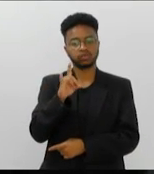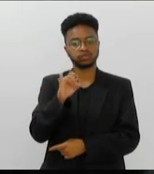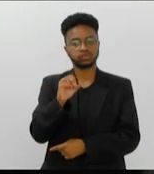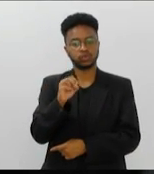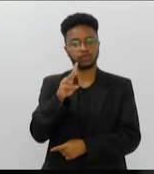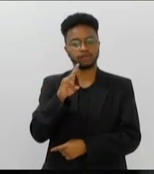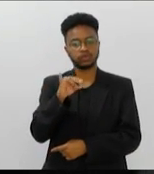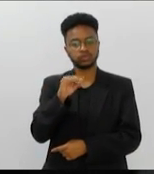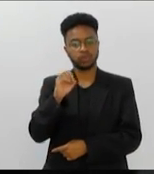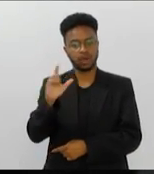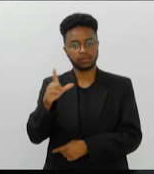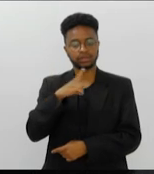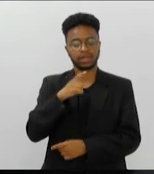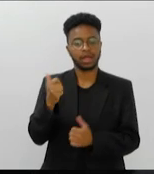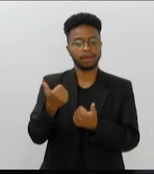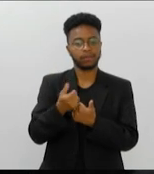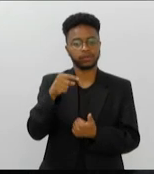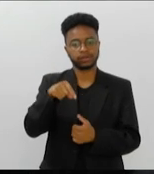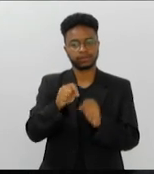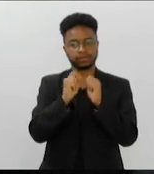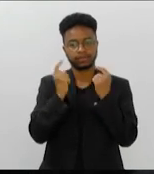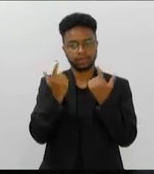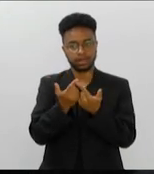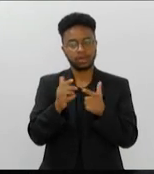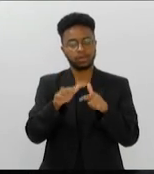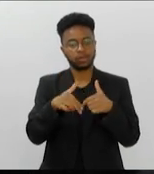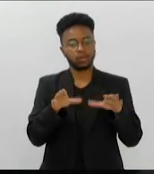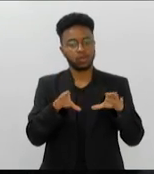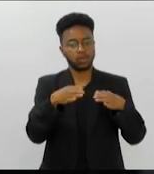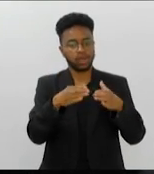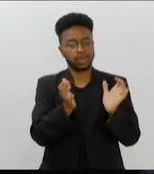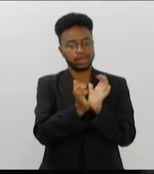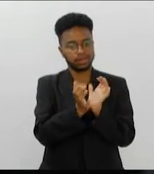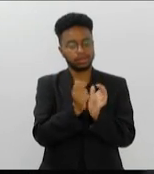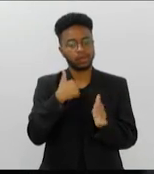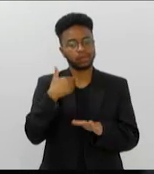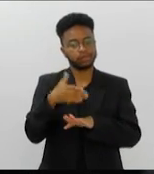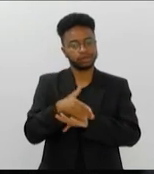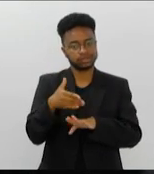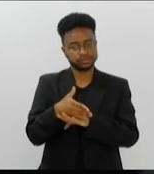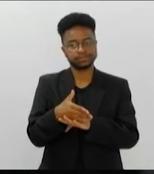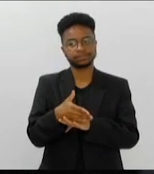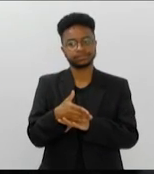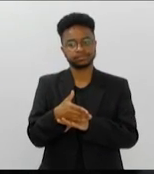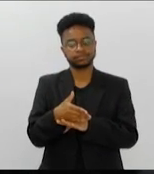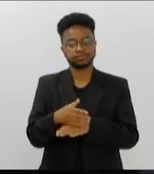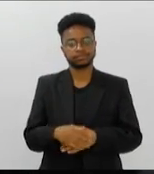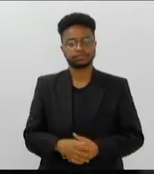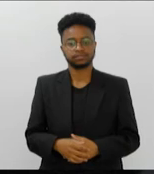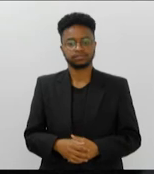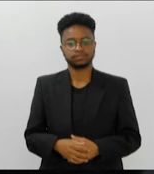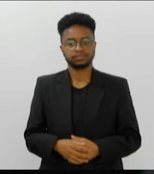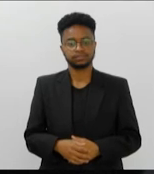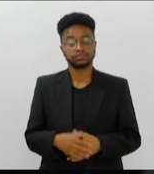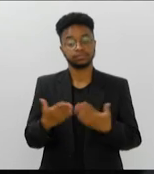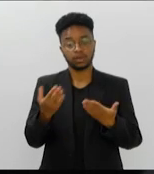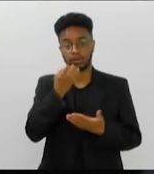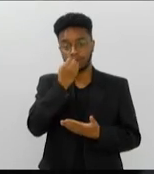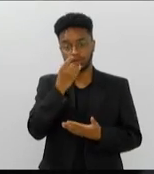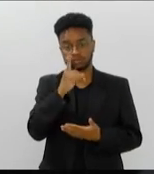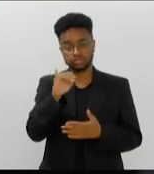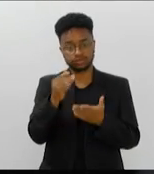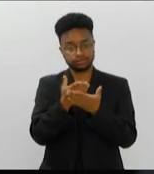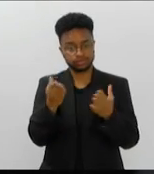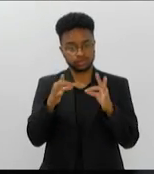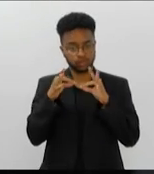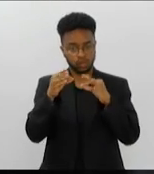com o apoio desta casa, através da frente parlamentar da qual faço parte, a frente parlamentar do audiovisual. Então, bom dia a todos